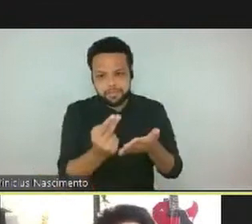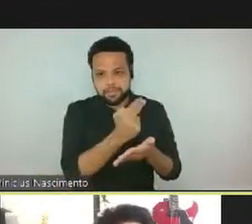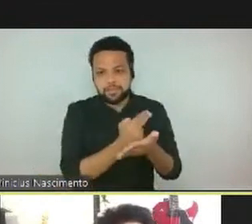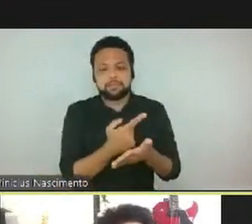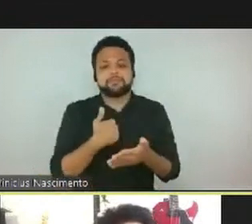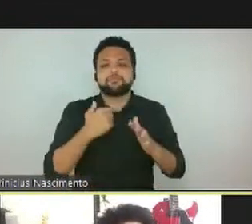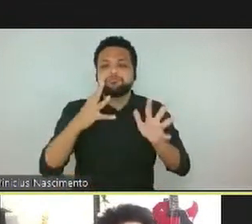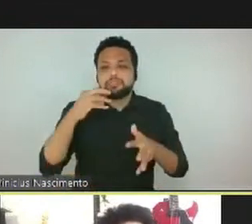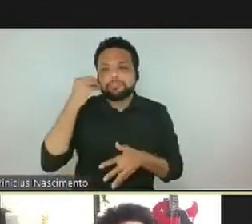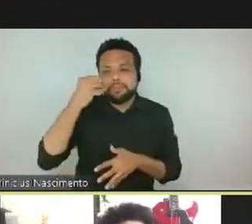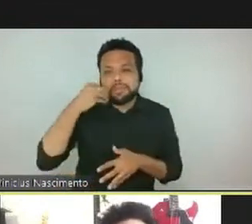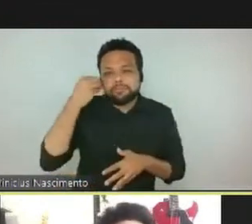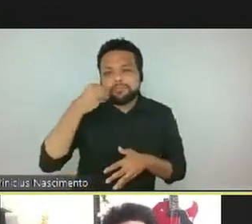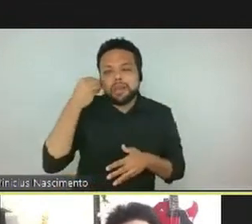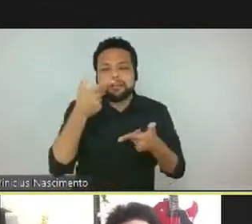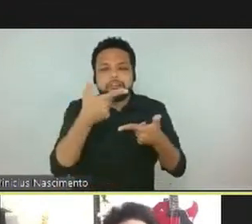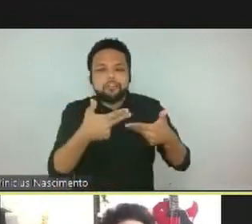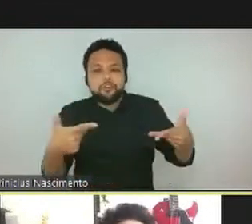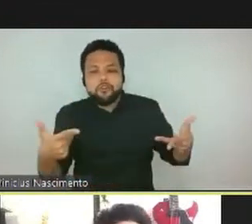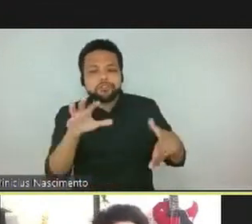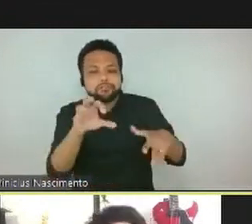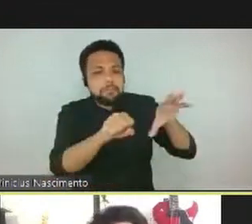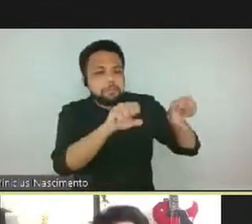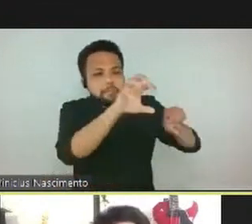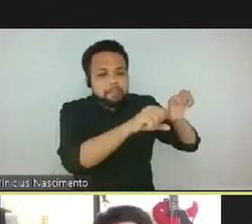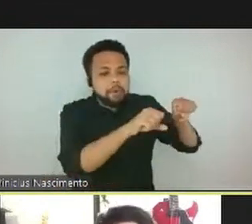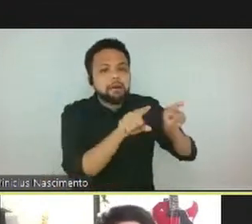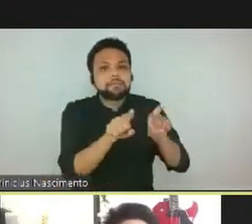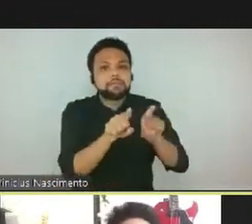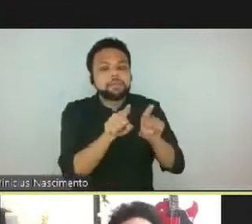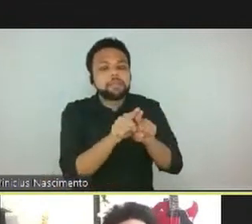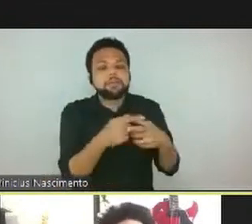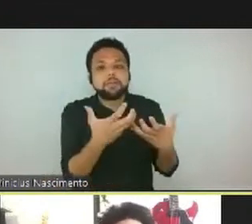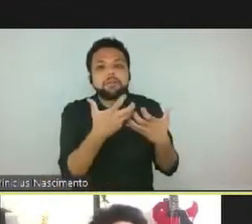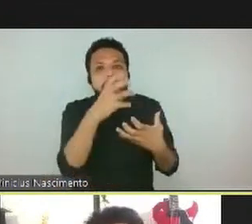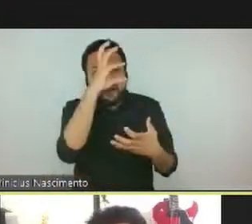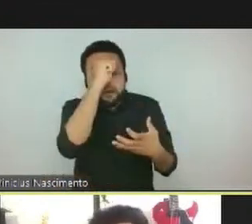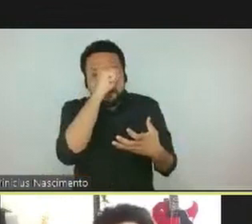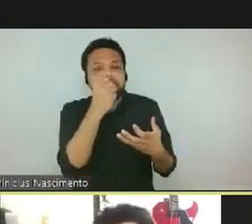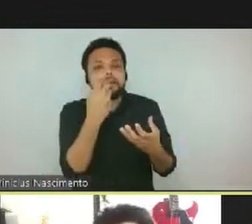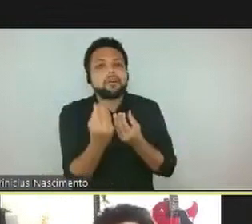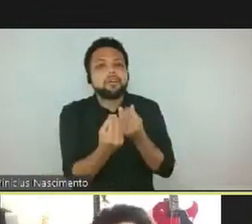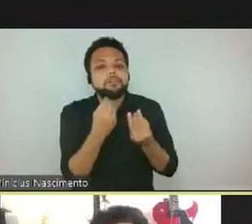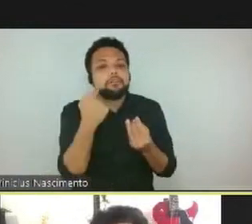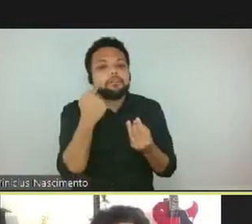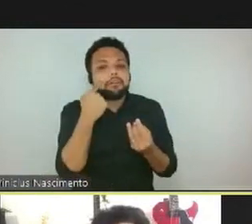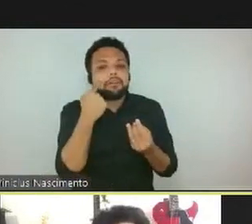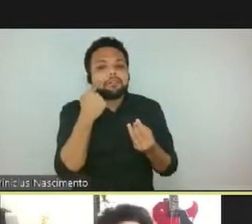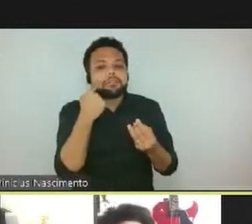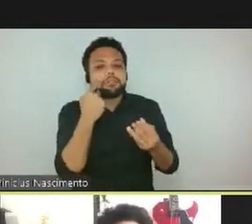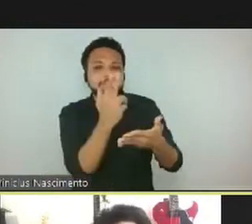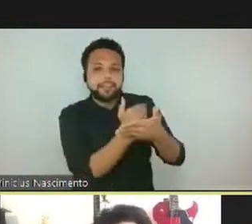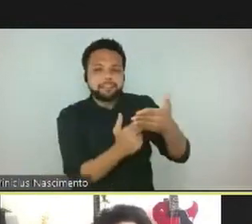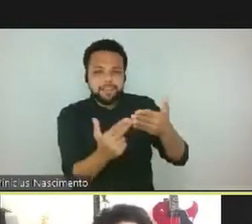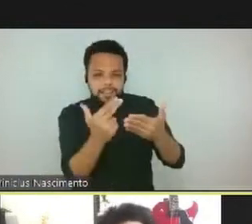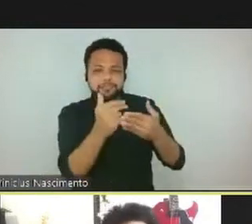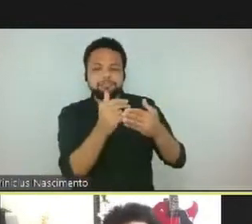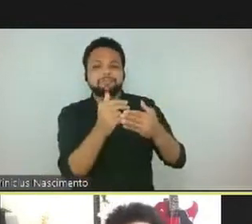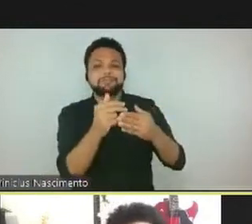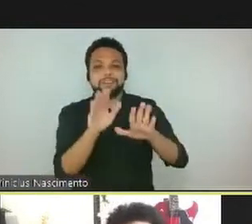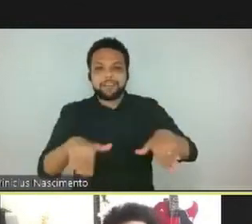experimentando coisas, e tenho um fascínio também pelo aprendizado, por olhar. Eu fico olhando esses desenhos das crianças, né?